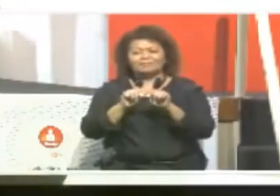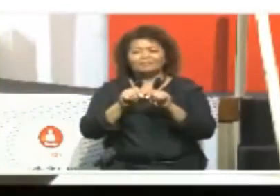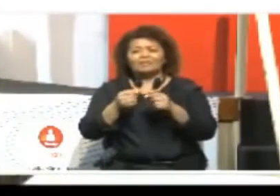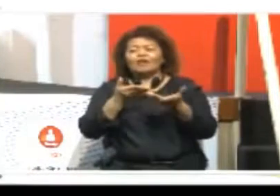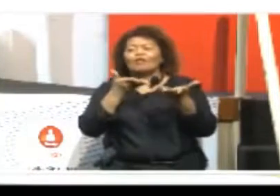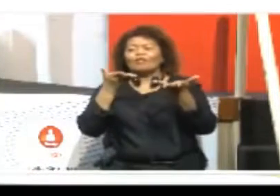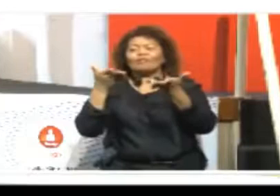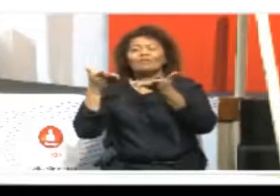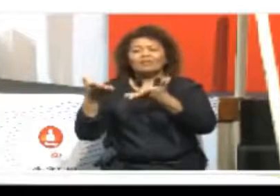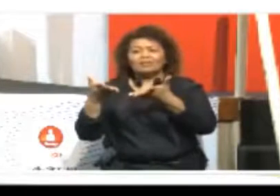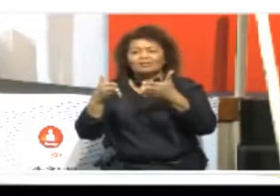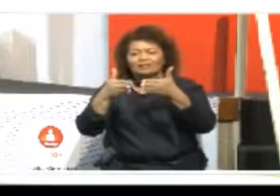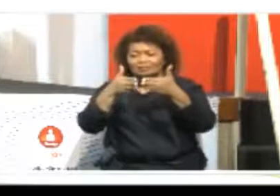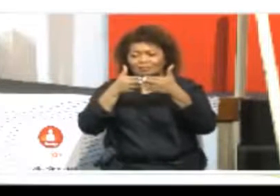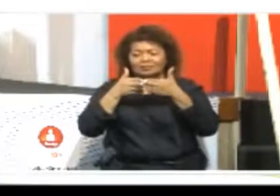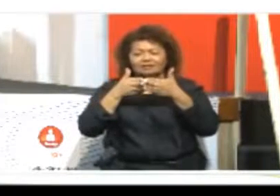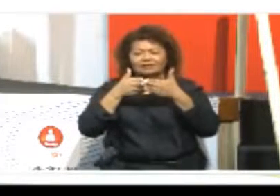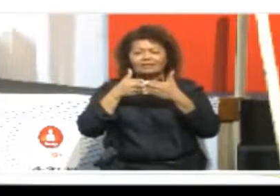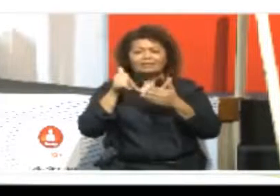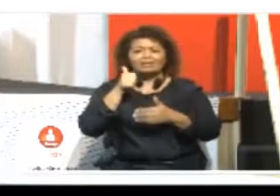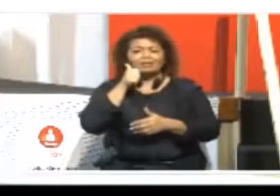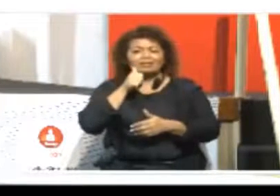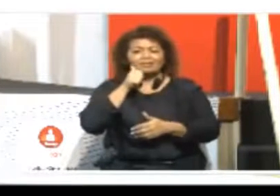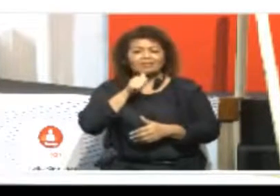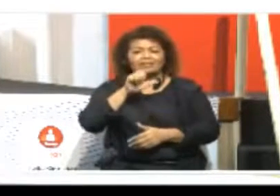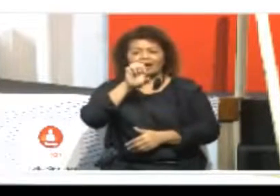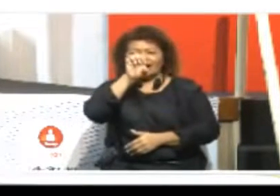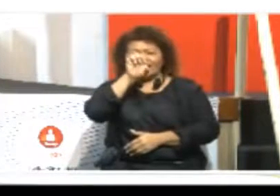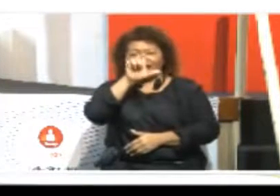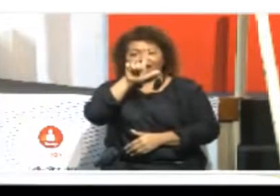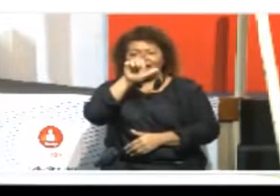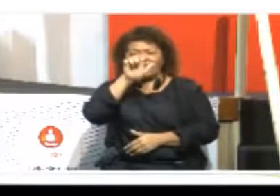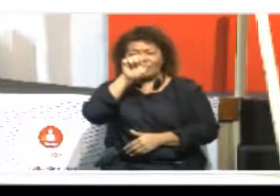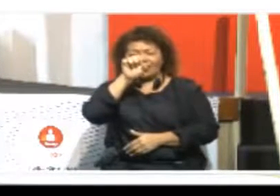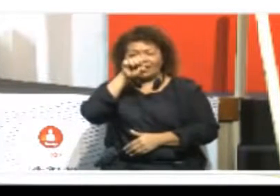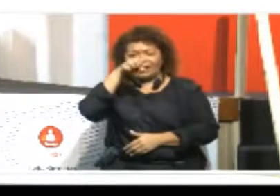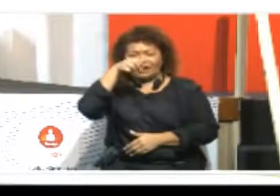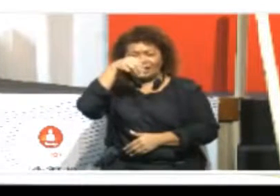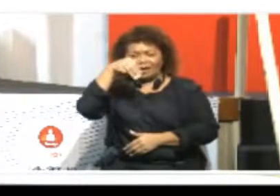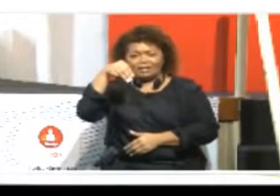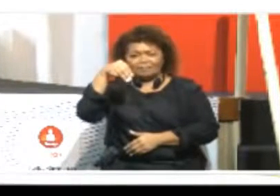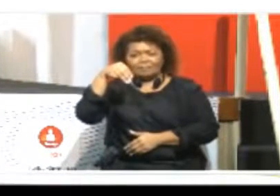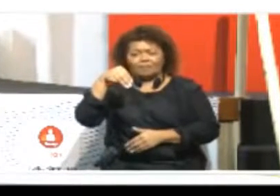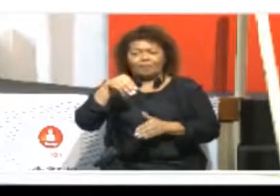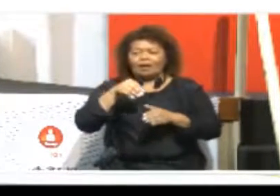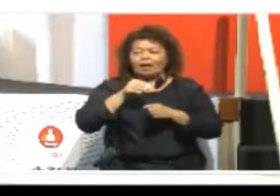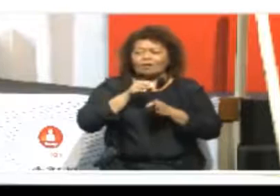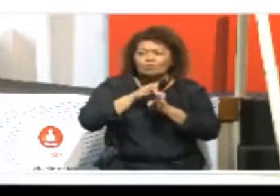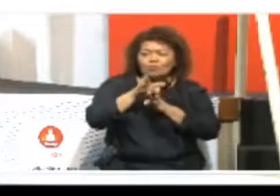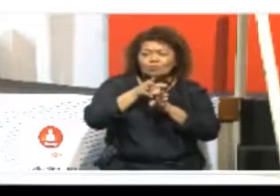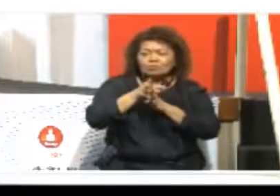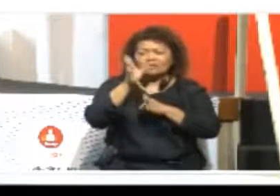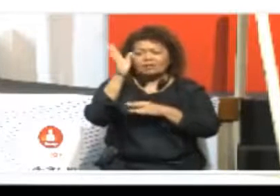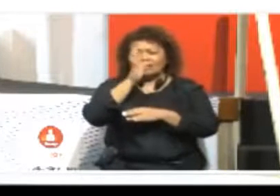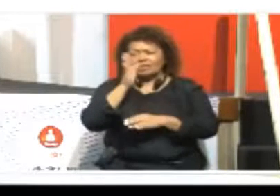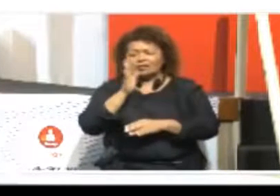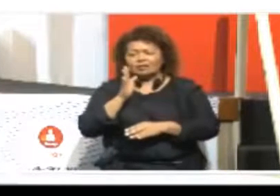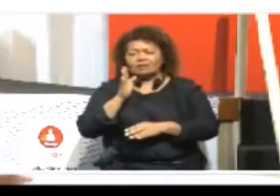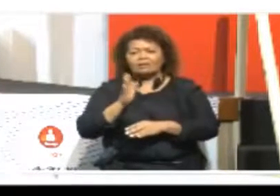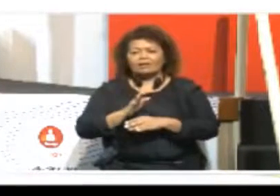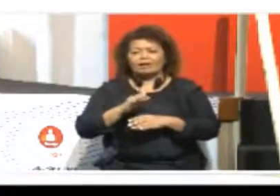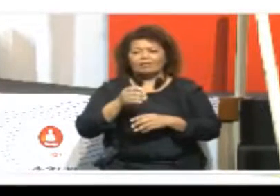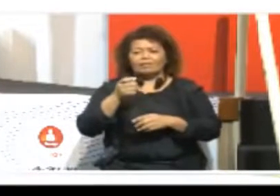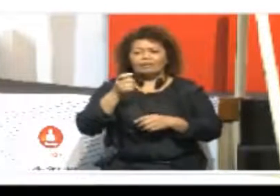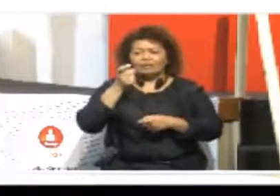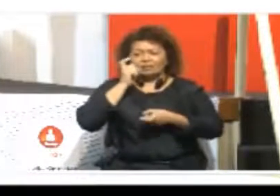Convidando ao palco, por favor, a senhora Evelyn Levy. Ela é assessora técnica do Conselho Nacional de Secretários de Administração, o